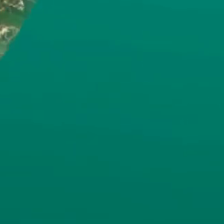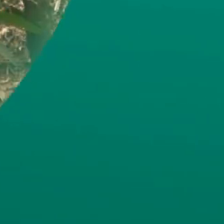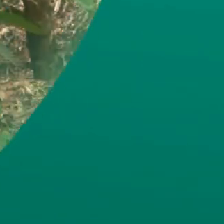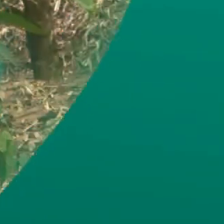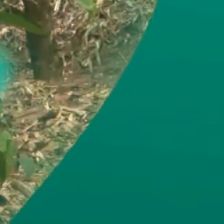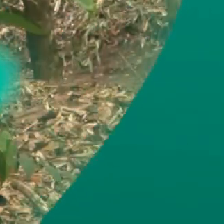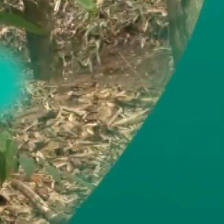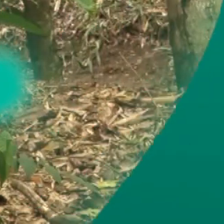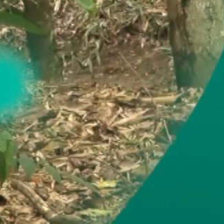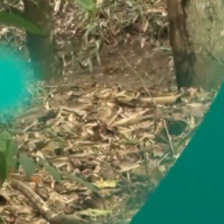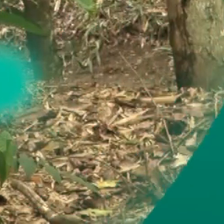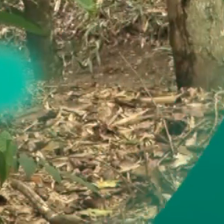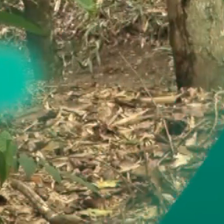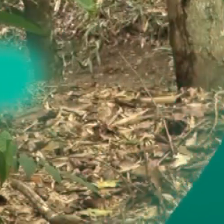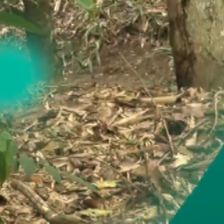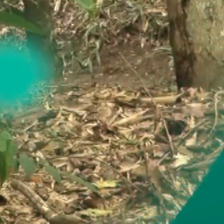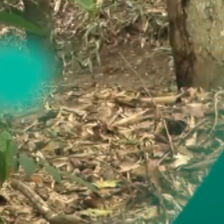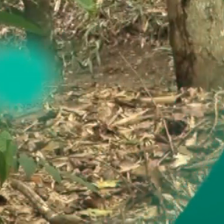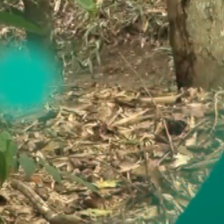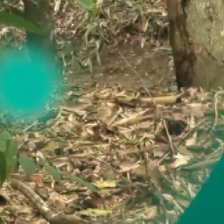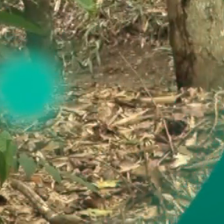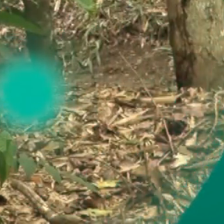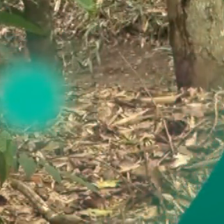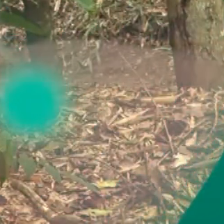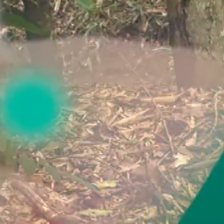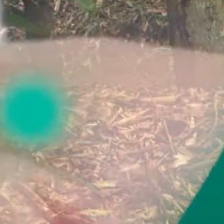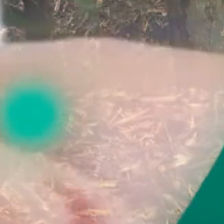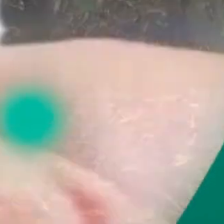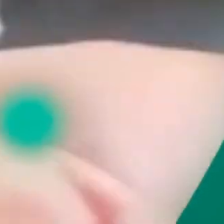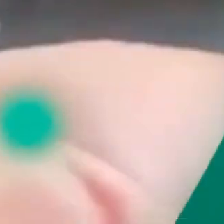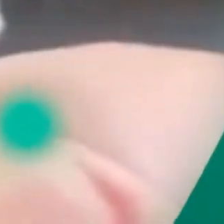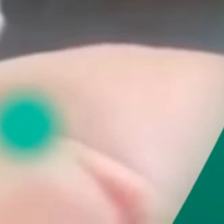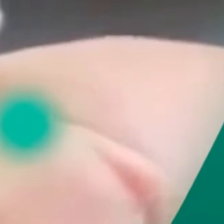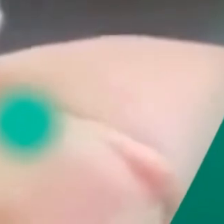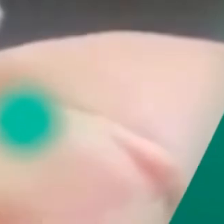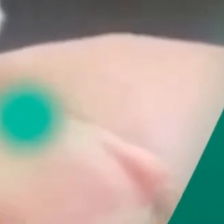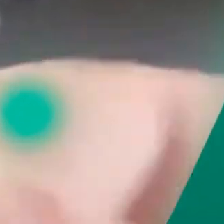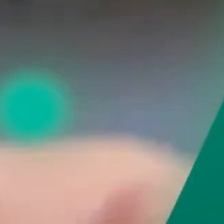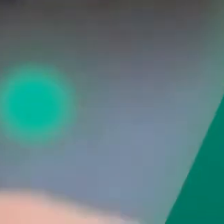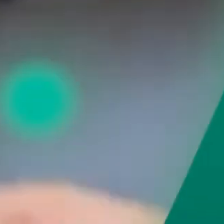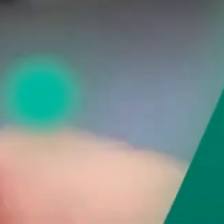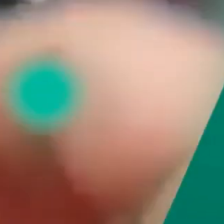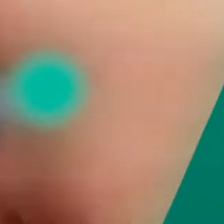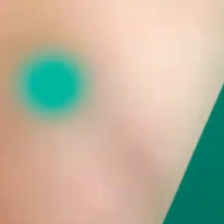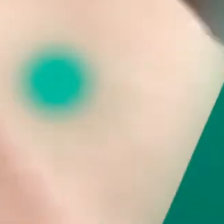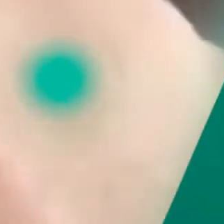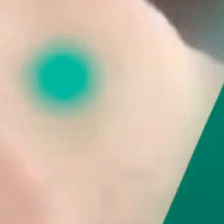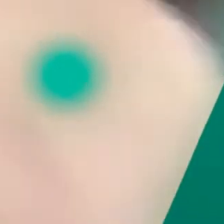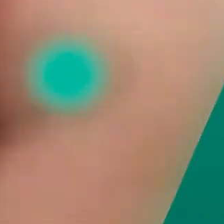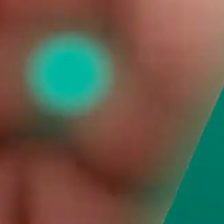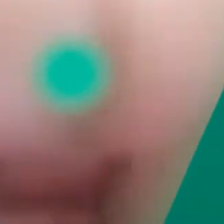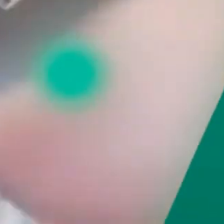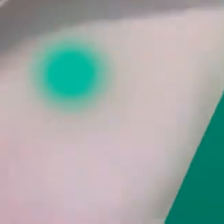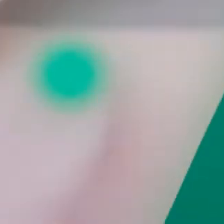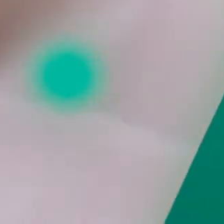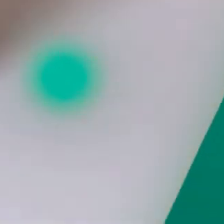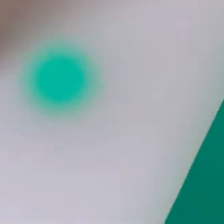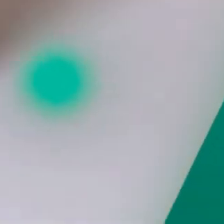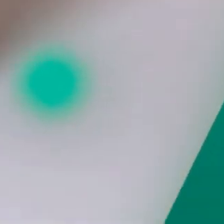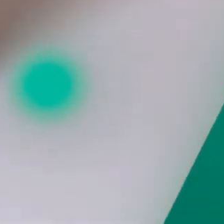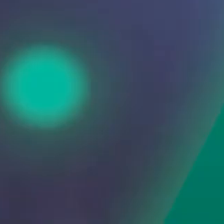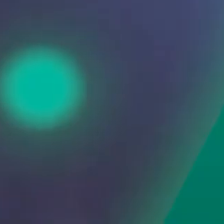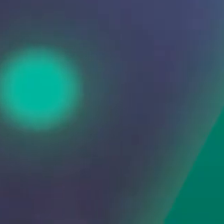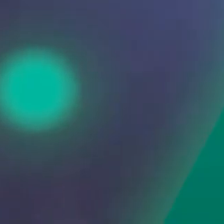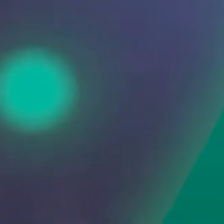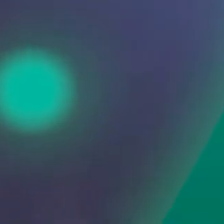Olá, tudo bem? No próximo Universiência, vamos acompanhar cientistas da Universidade Federal do Rio Grande do Norte desenvolvendo metais